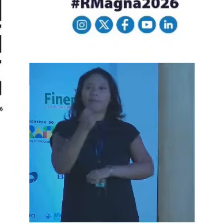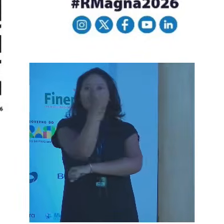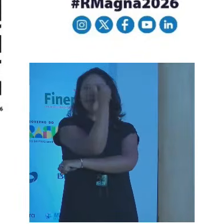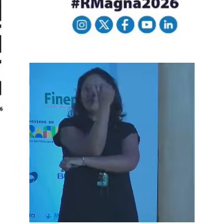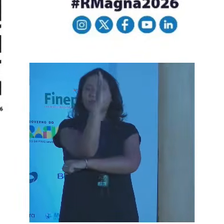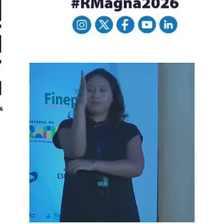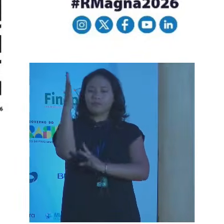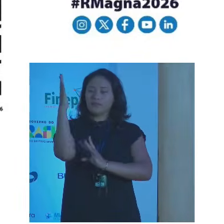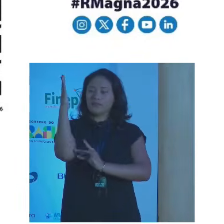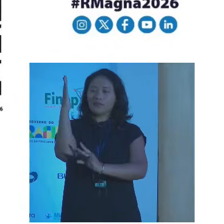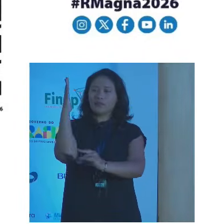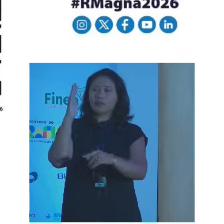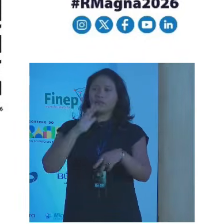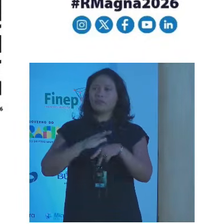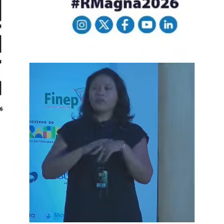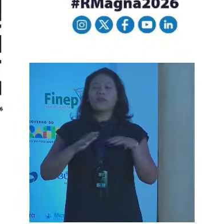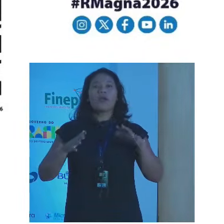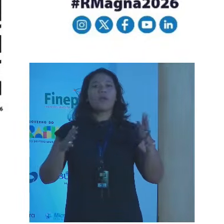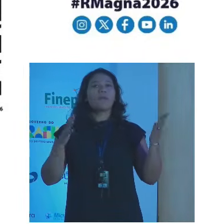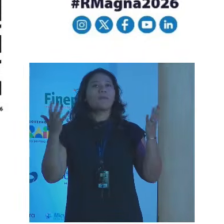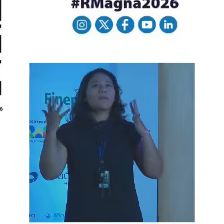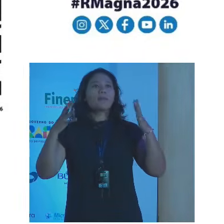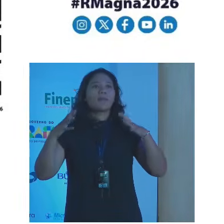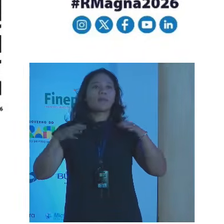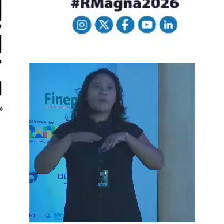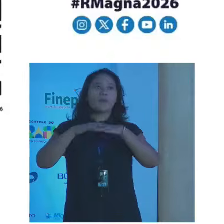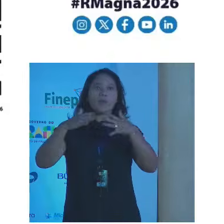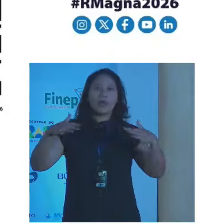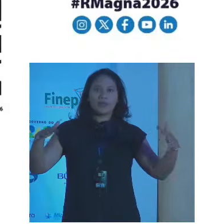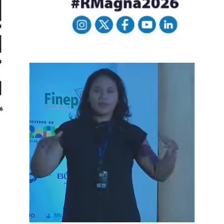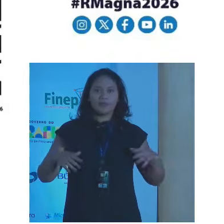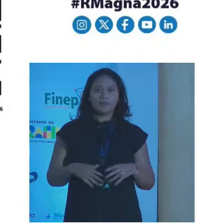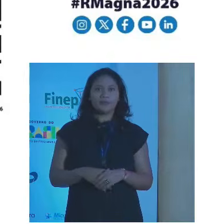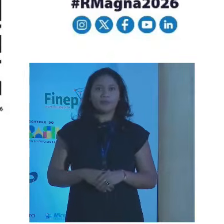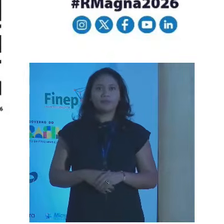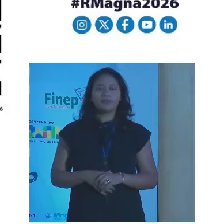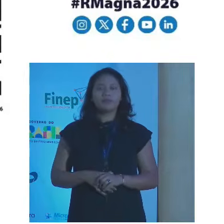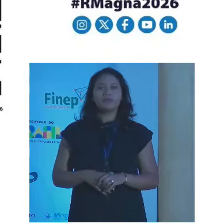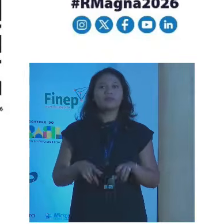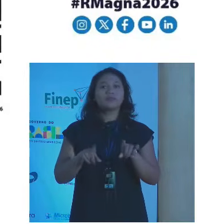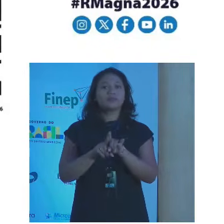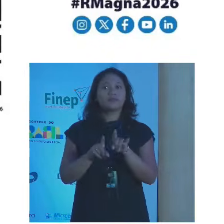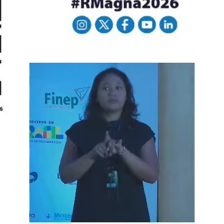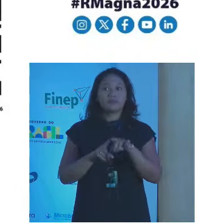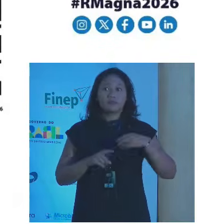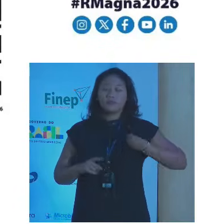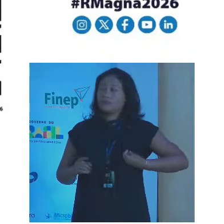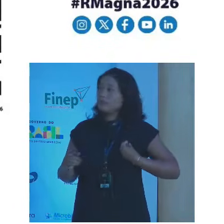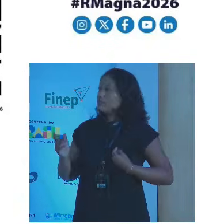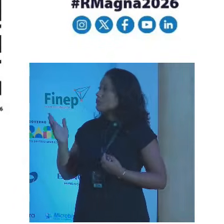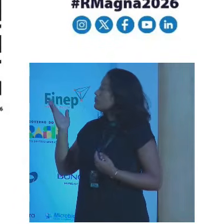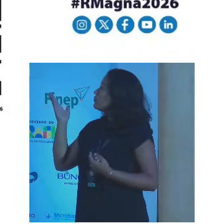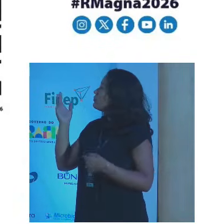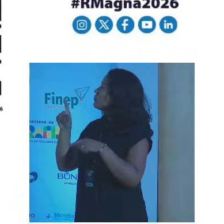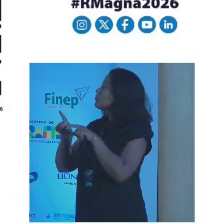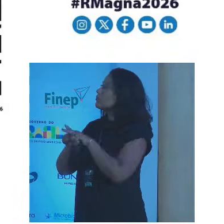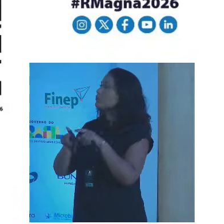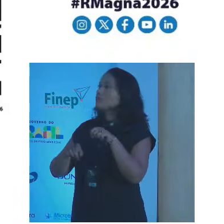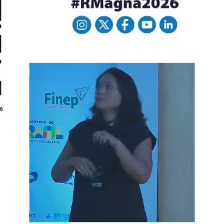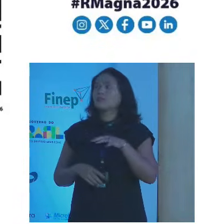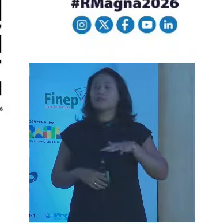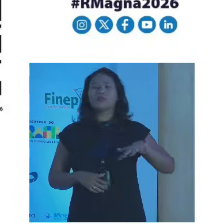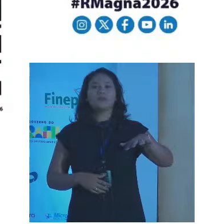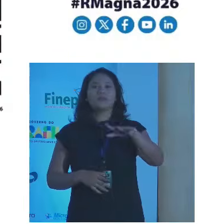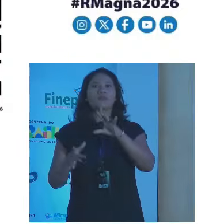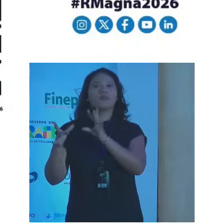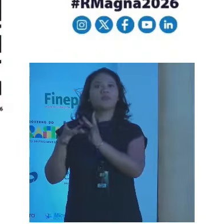ligados ao ambiente marinho, os recifes mesofóticos estão ligados à pluma, e esses ambientes estão